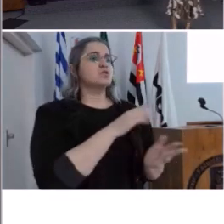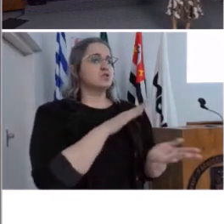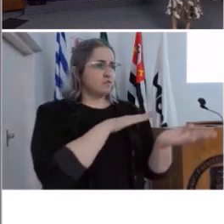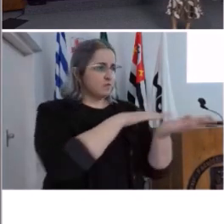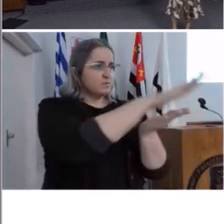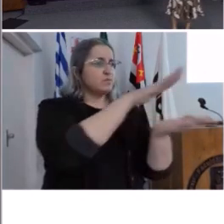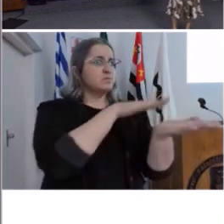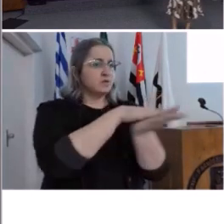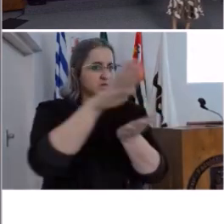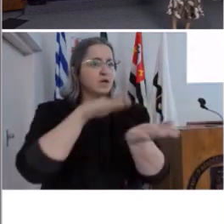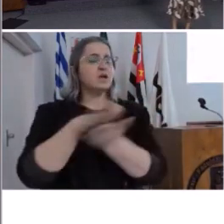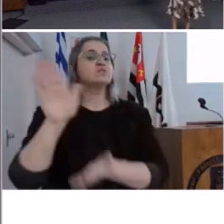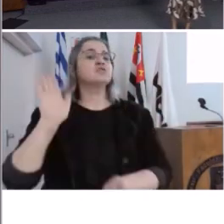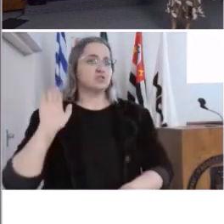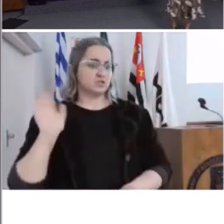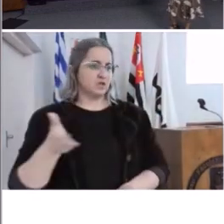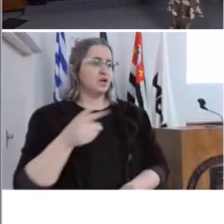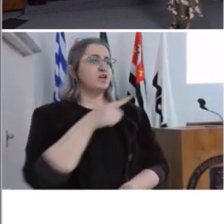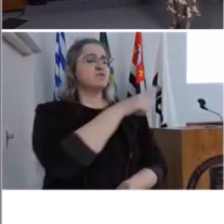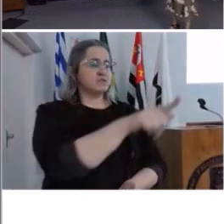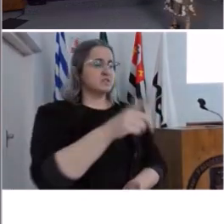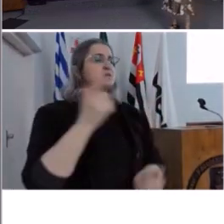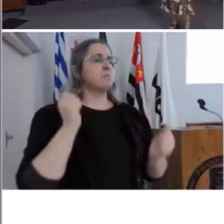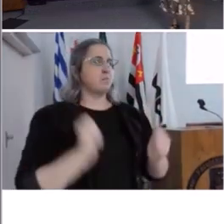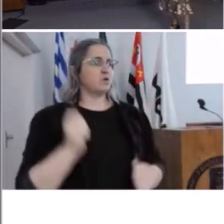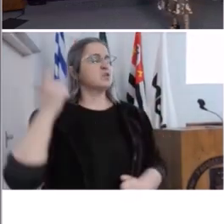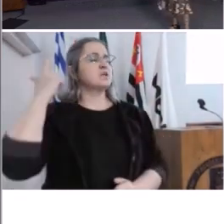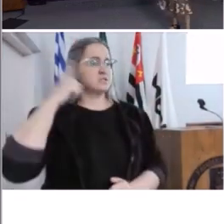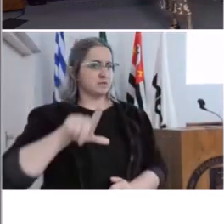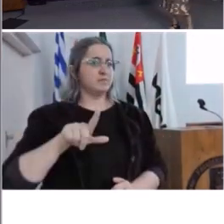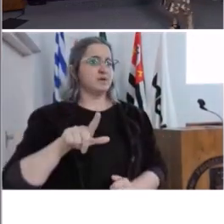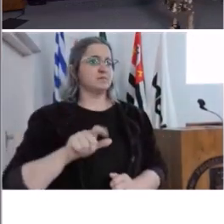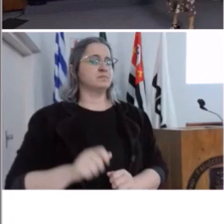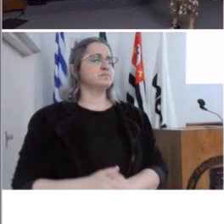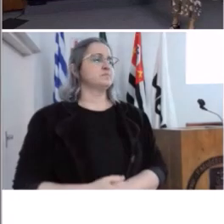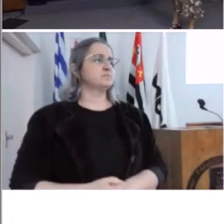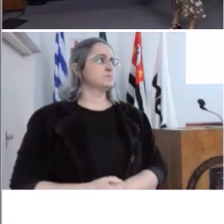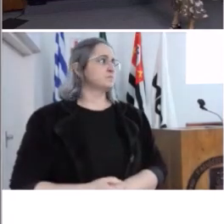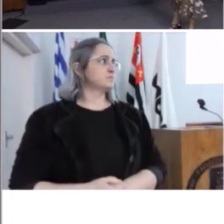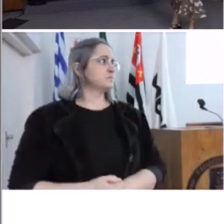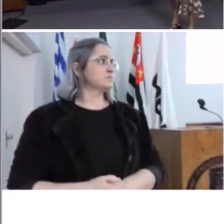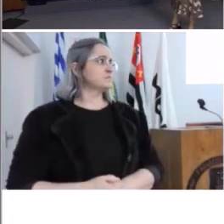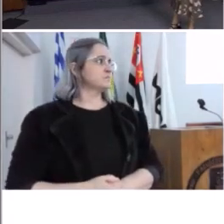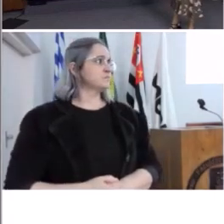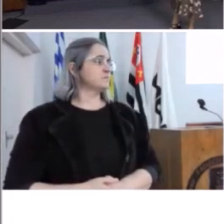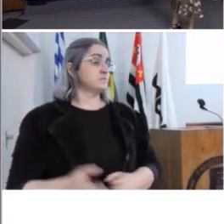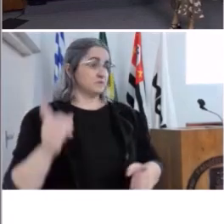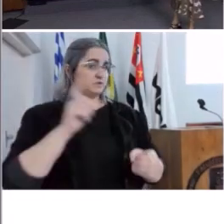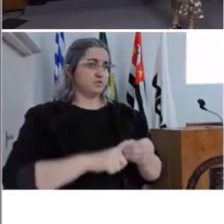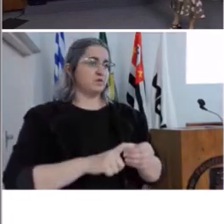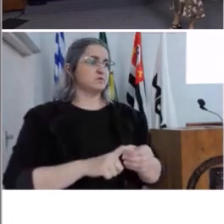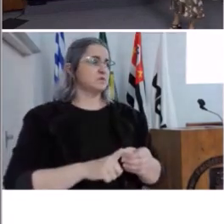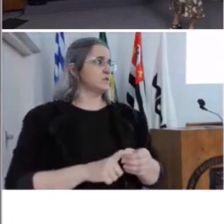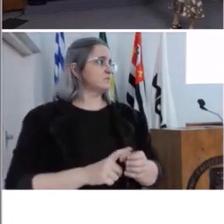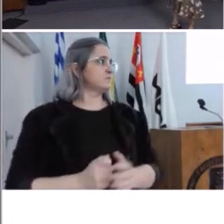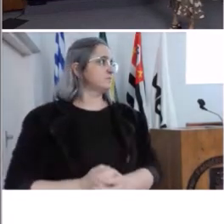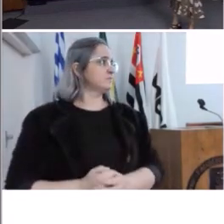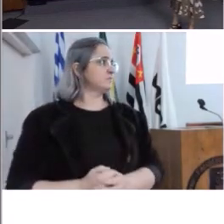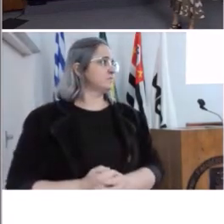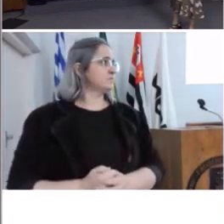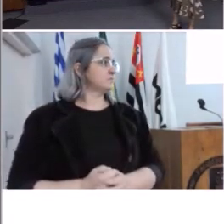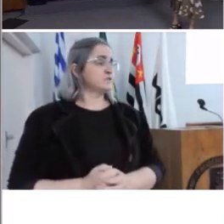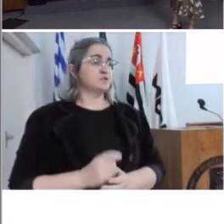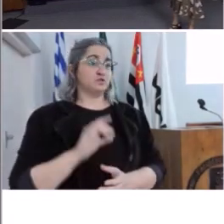podem depois receber aí, vocês podem dar uma olhadinha depois no caso, tá bom? Volta. Eu acho que só vou ter mais